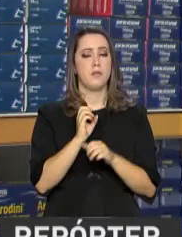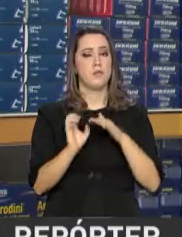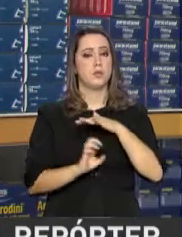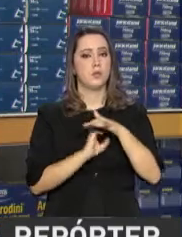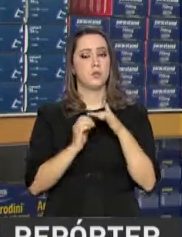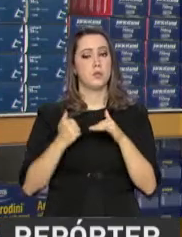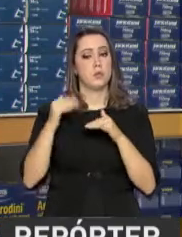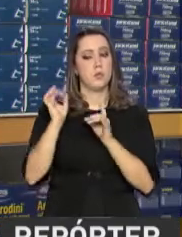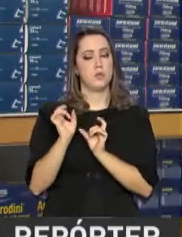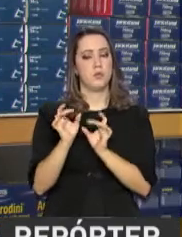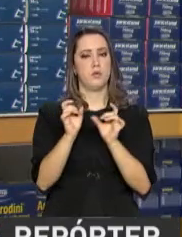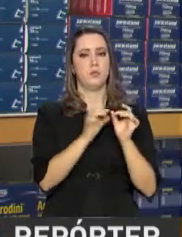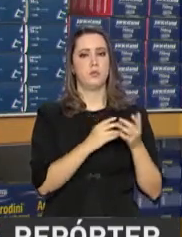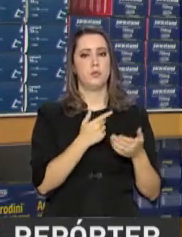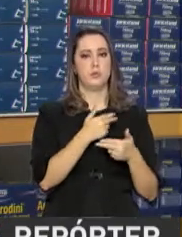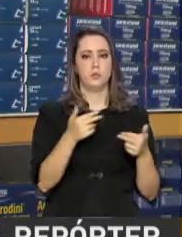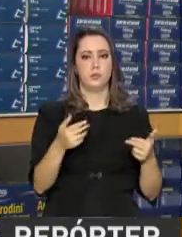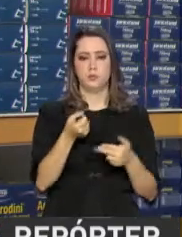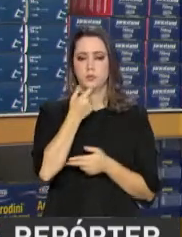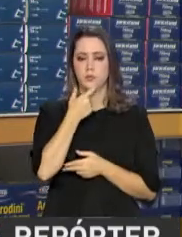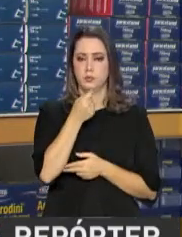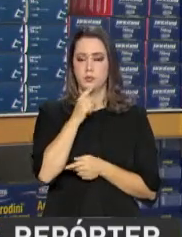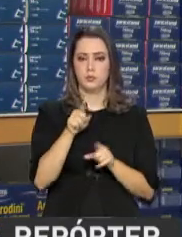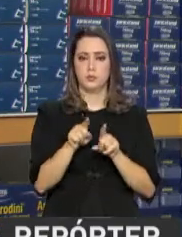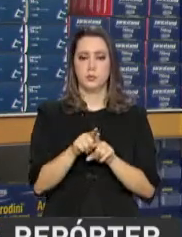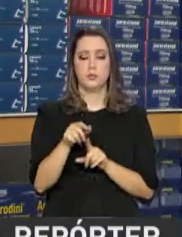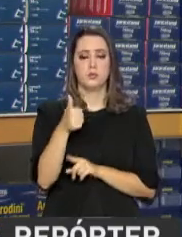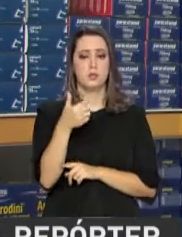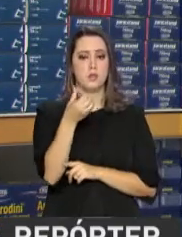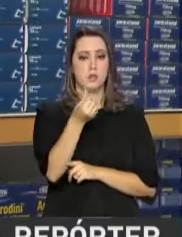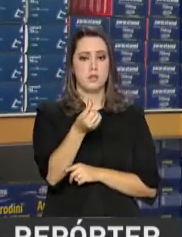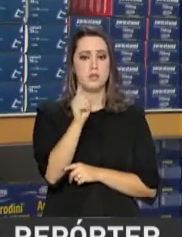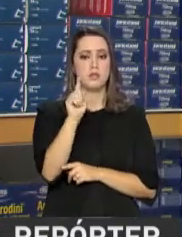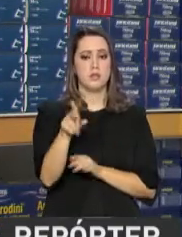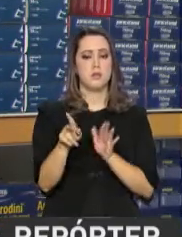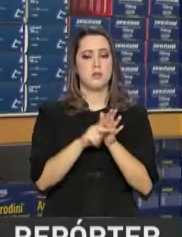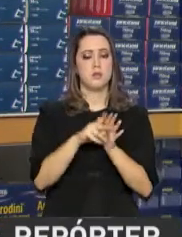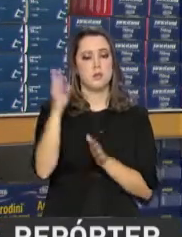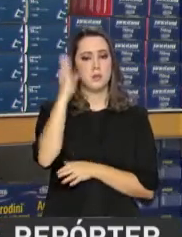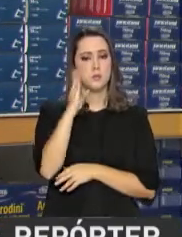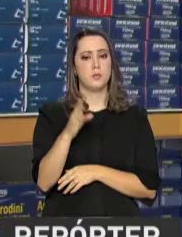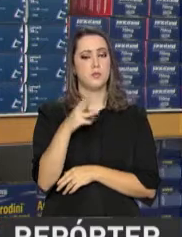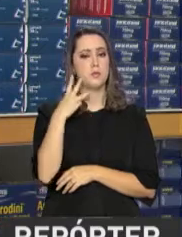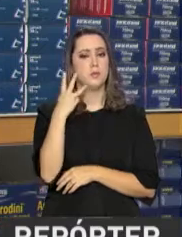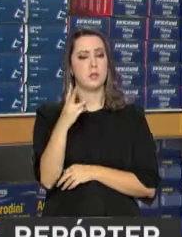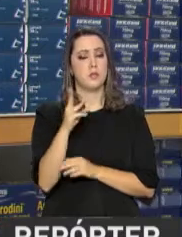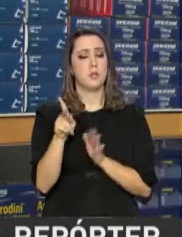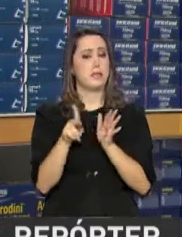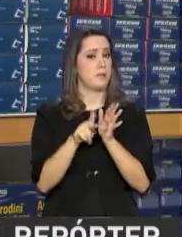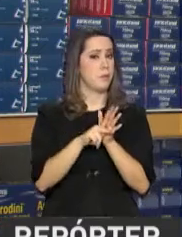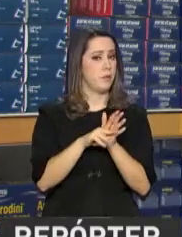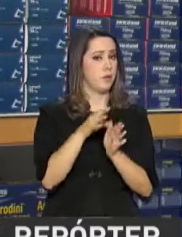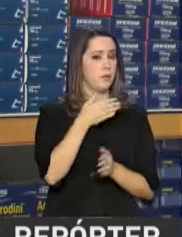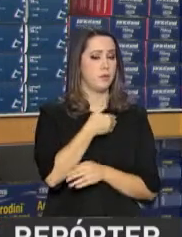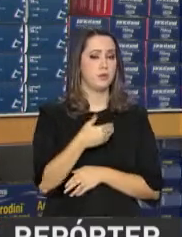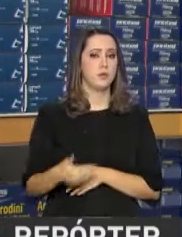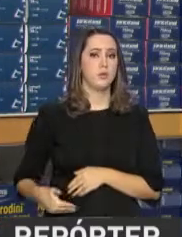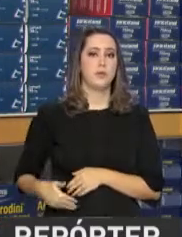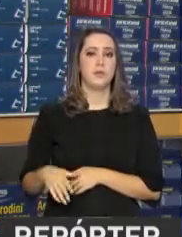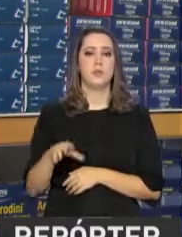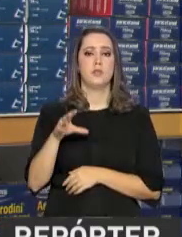maior faturamento com a venda de genéricos 16 são nacionais sendo três do governo a fundação